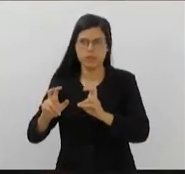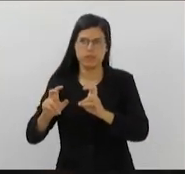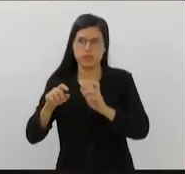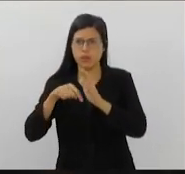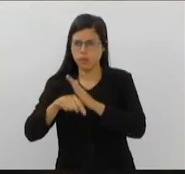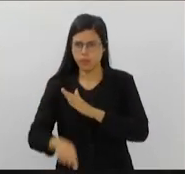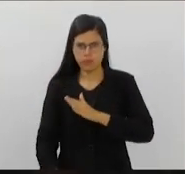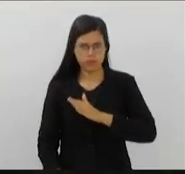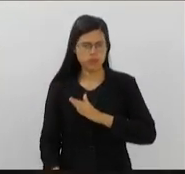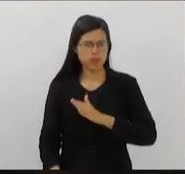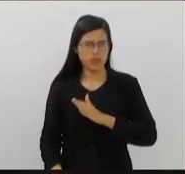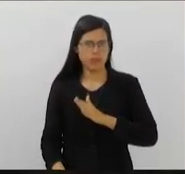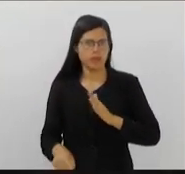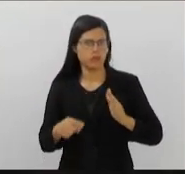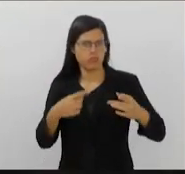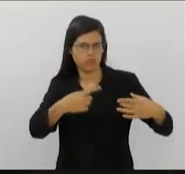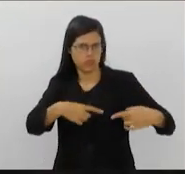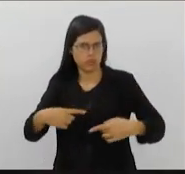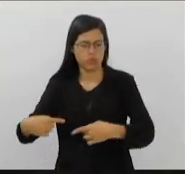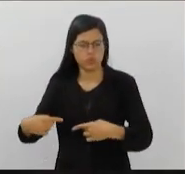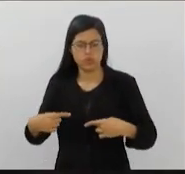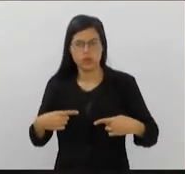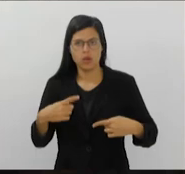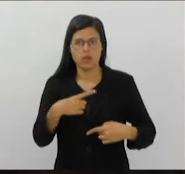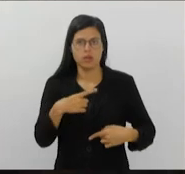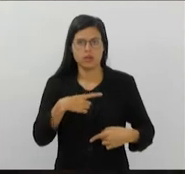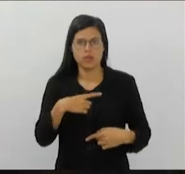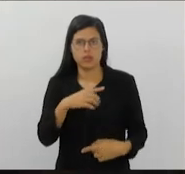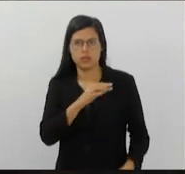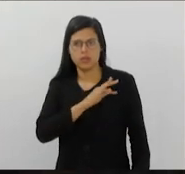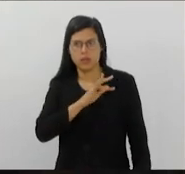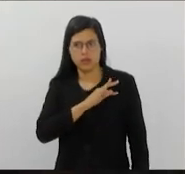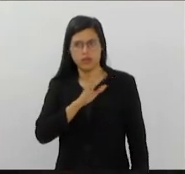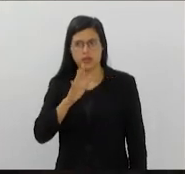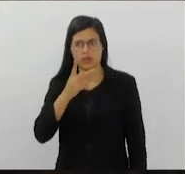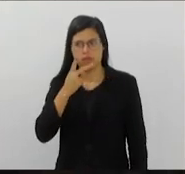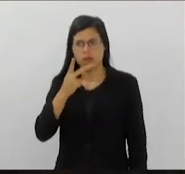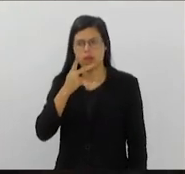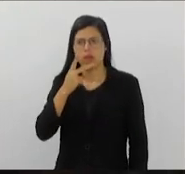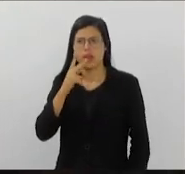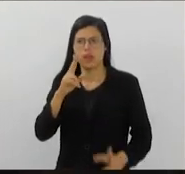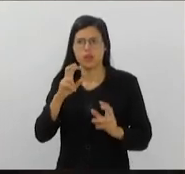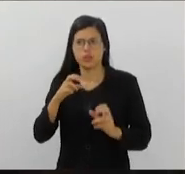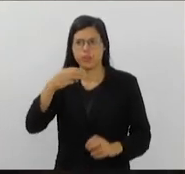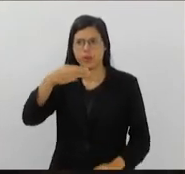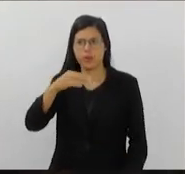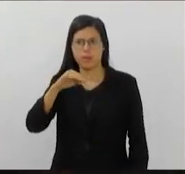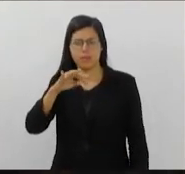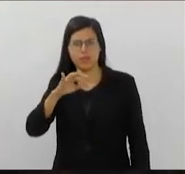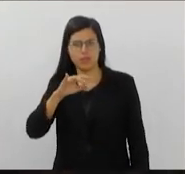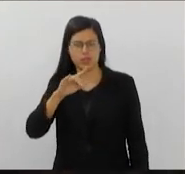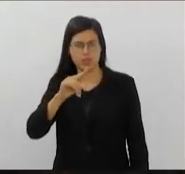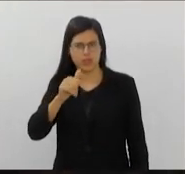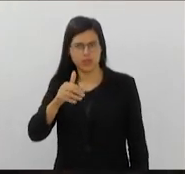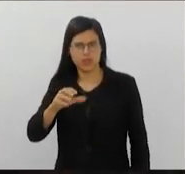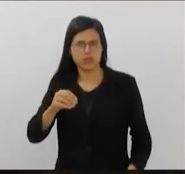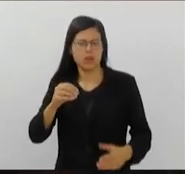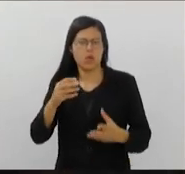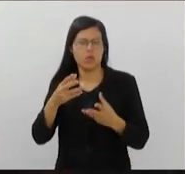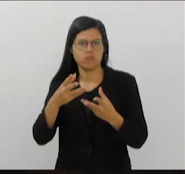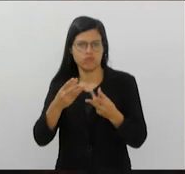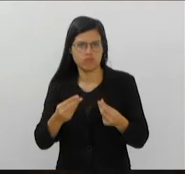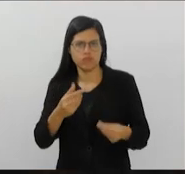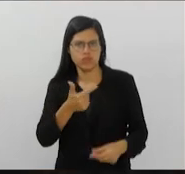tenha seu devido aprofundamento na discussão. Então, a gente vai ter uma câmara técnica, como eu falei, de mitigação ou de carbonização,